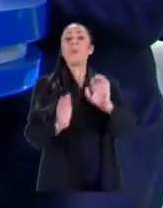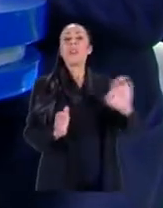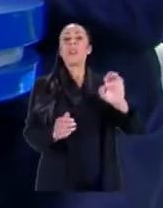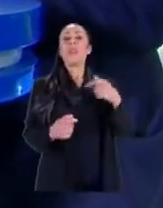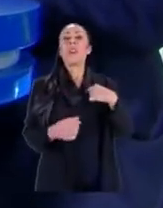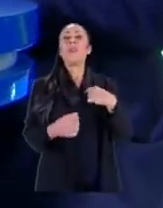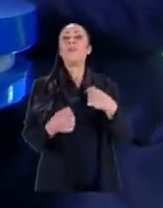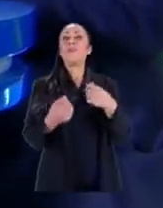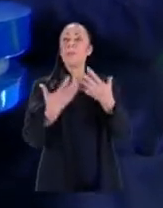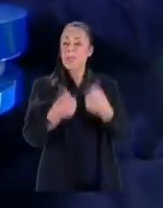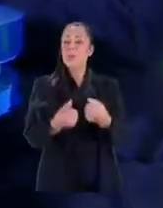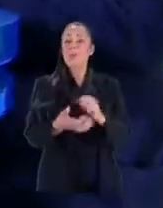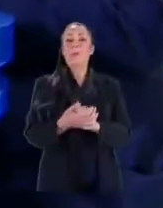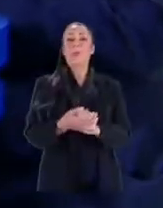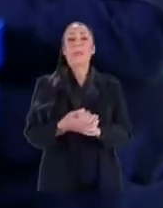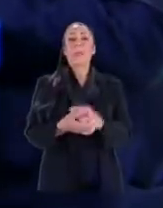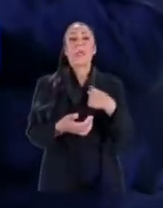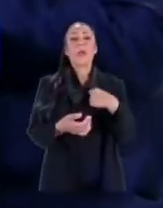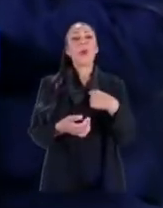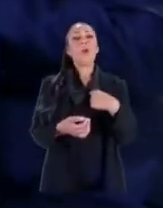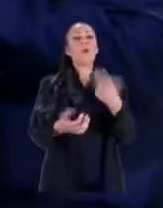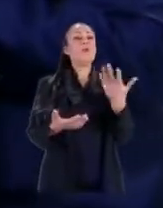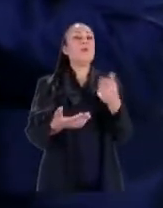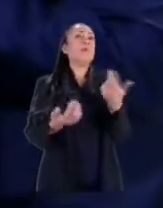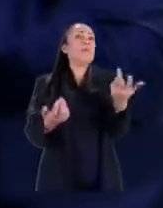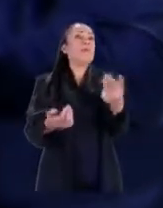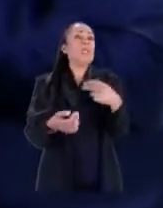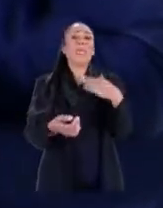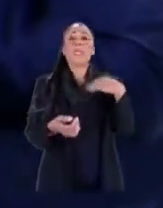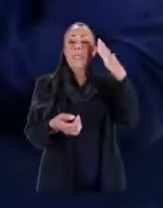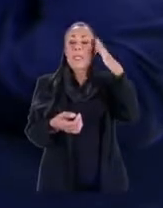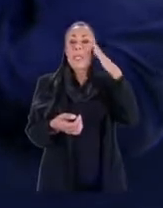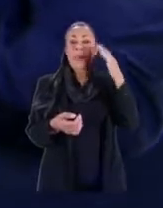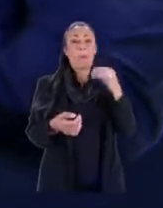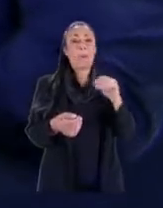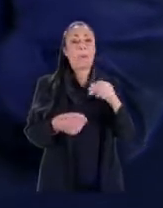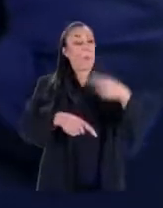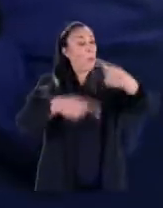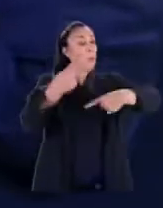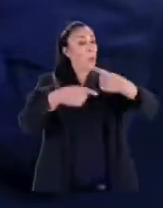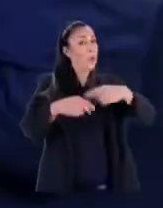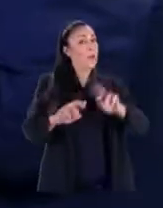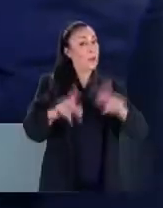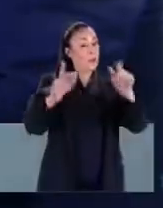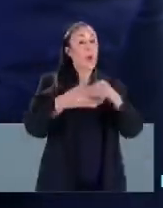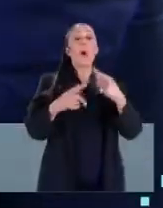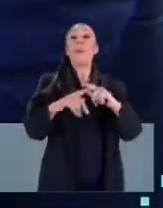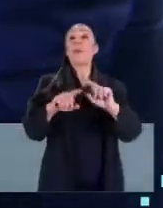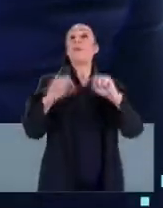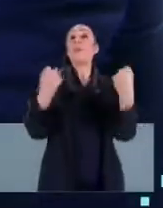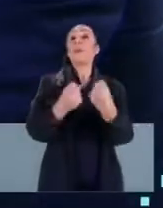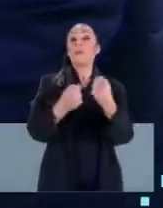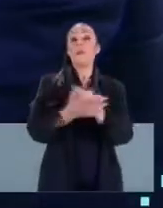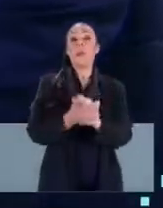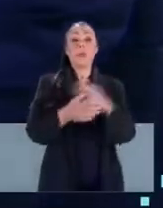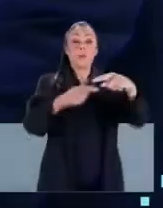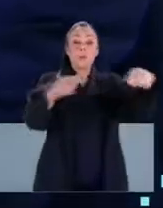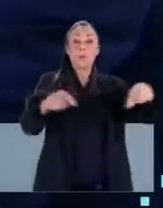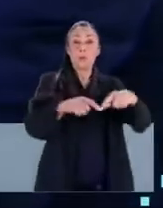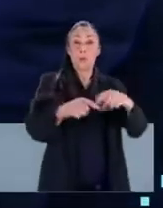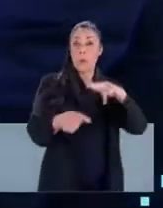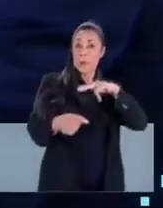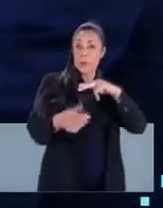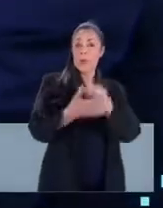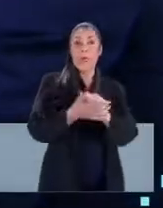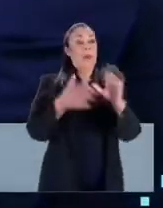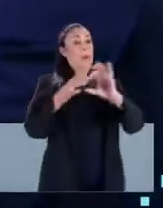considero um cidadão de esquerda. Eu me considero um socialista, sabe, refinado, porque eu defendo a propriedade privada, eu defendo